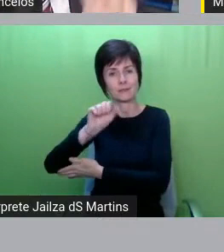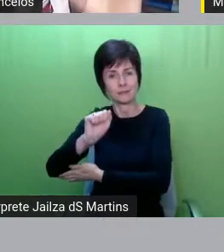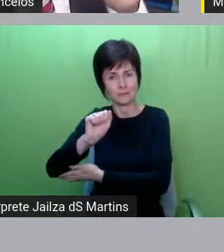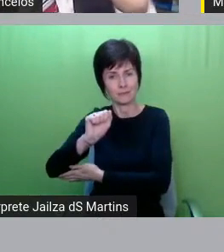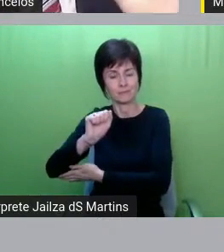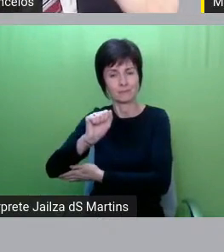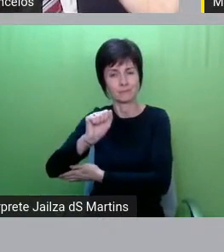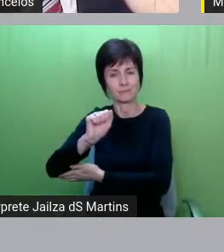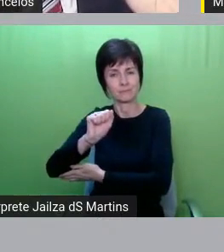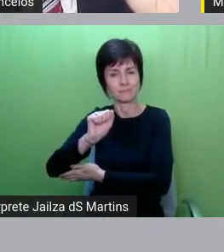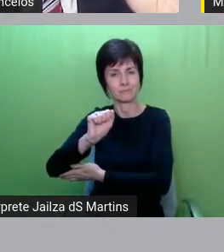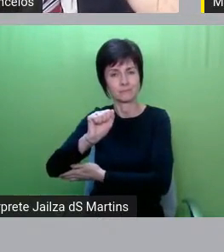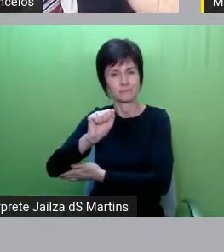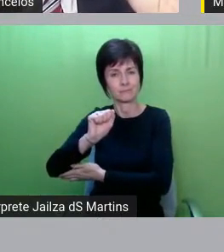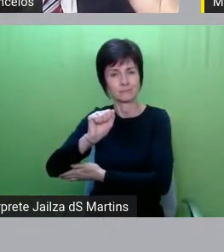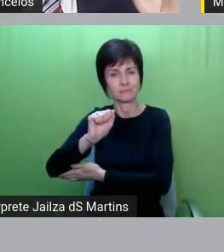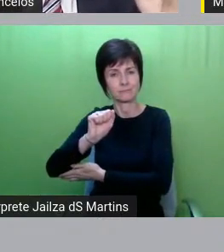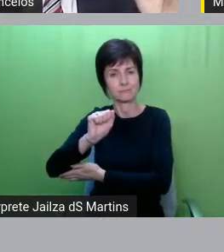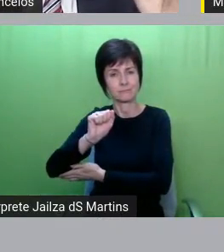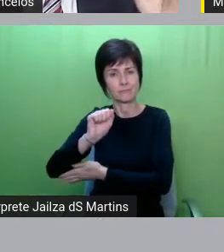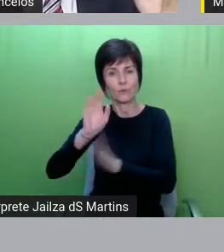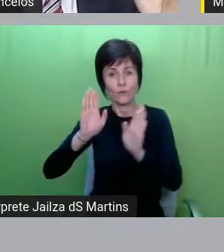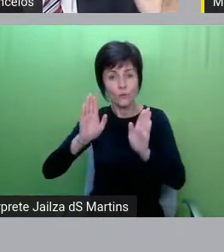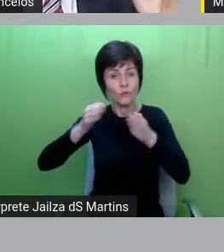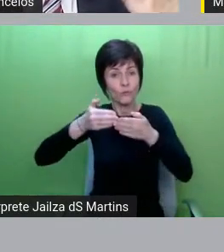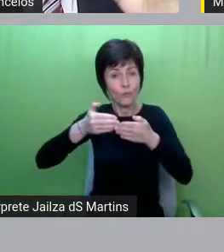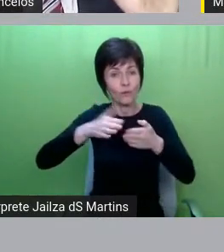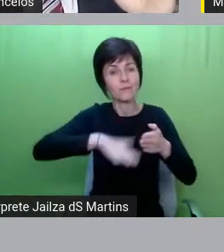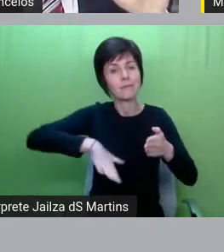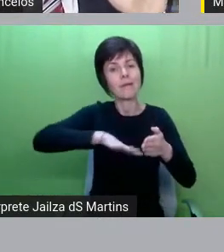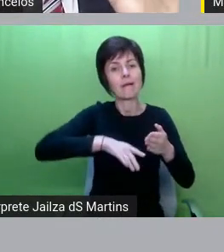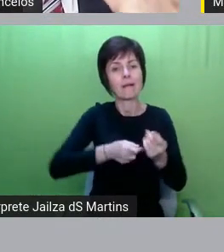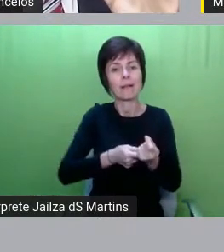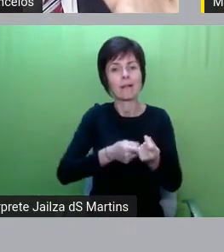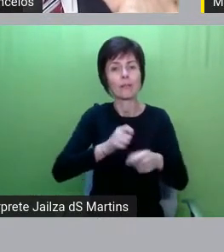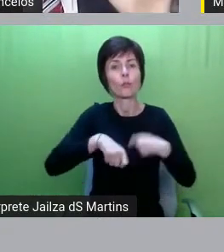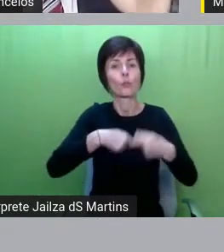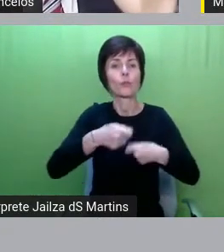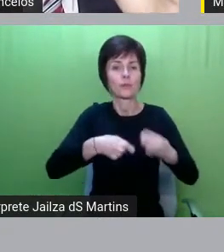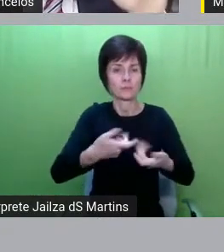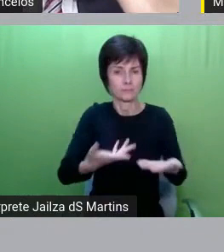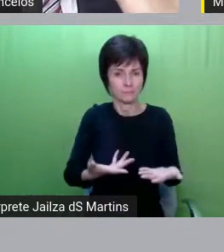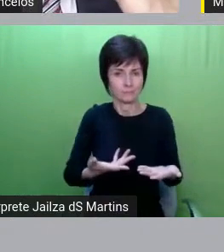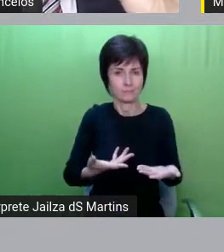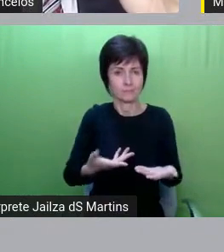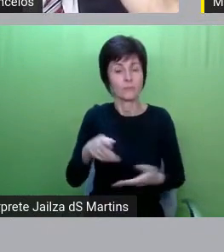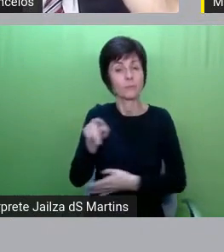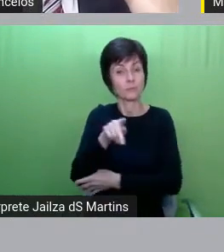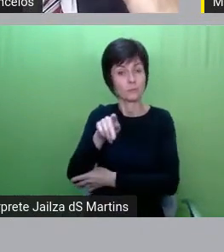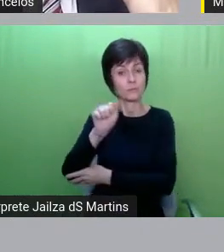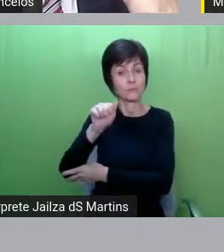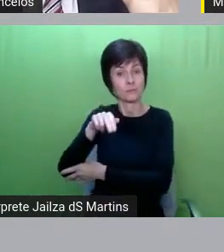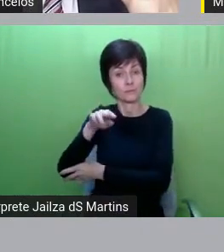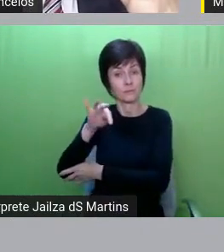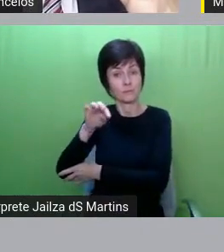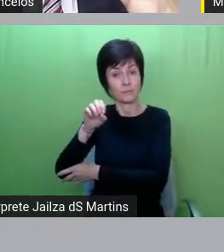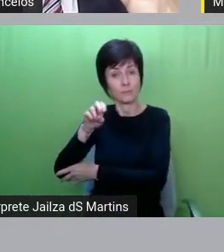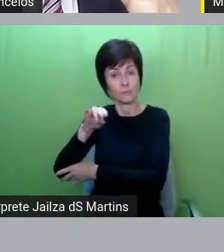Aceleradamente em direção aos interesses do mercado. E aqui, o professor Antônio